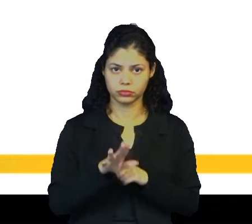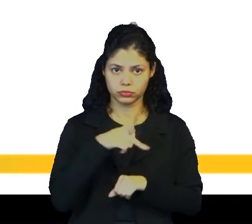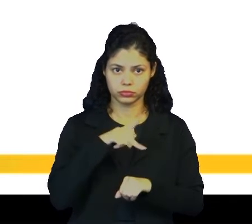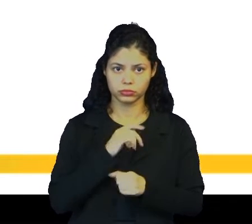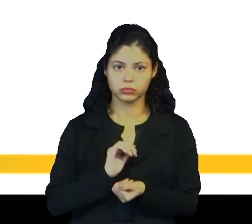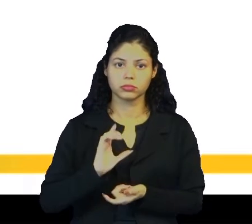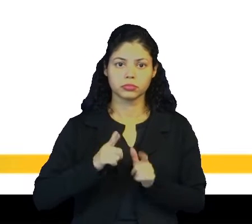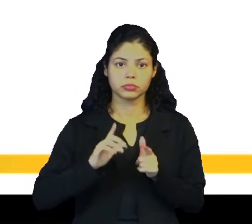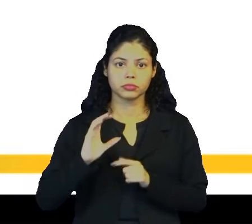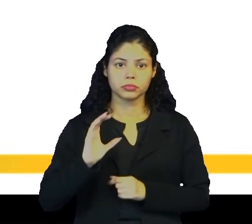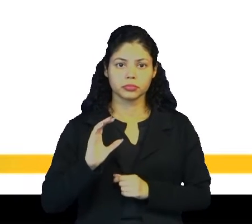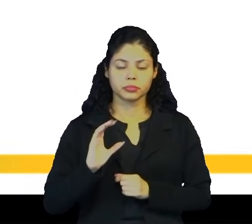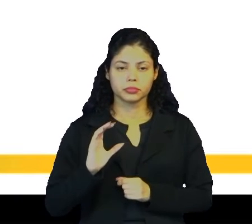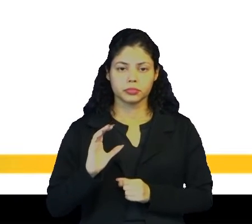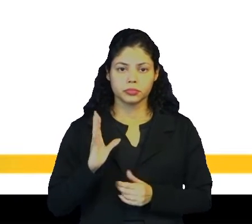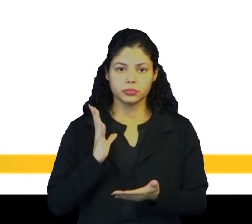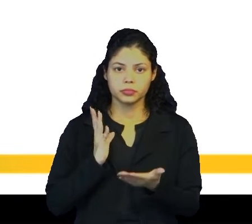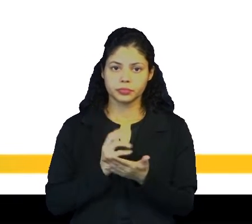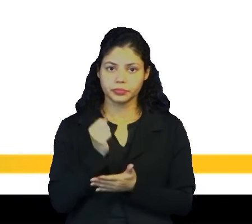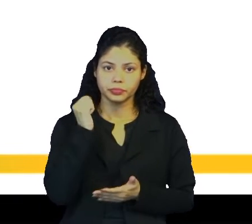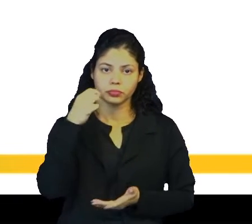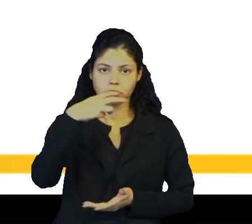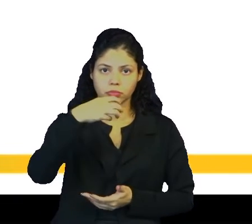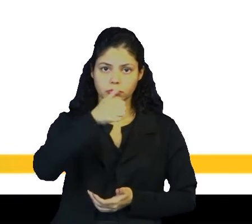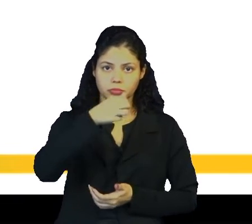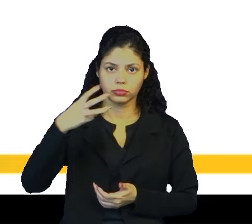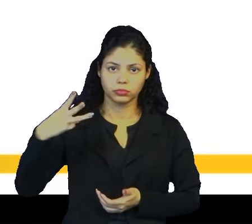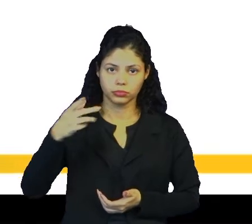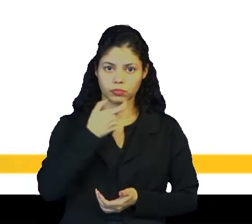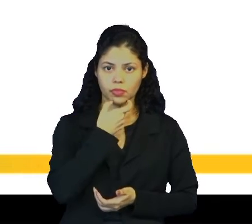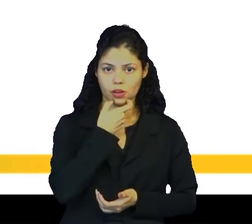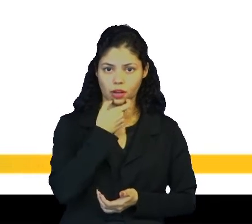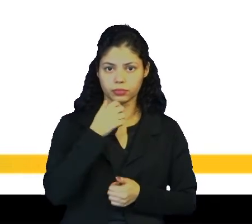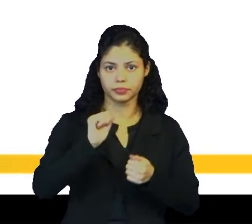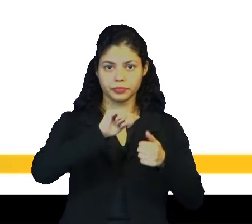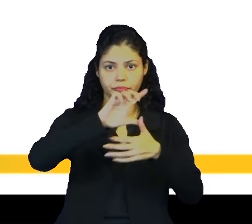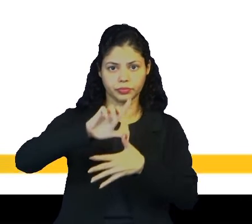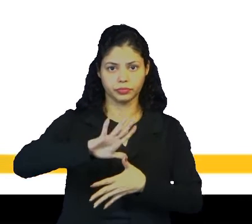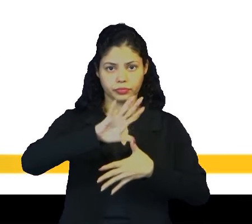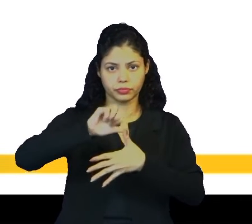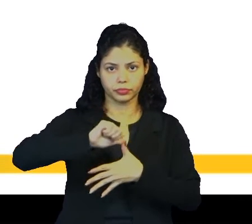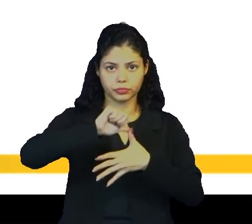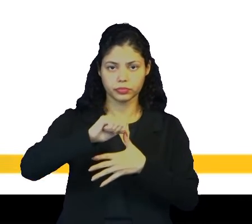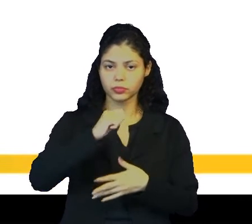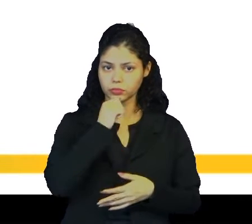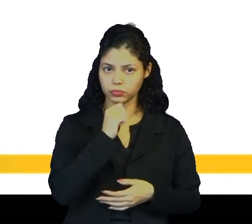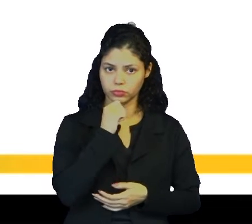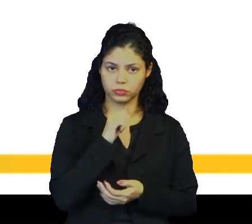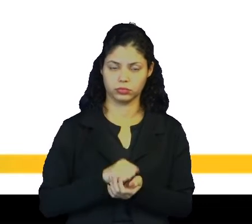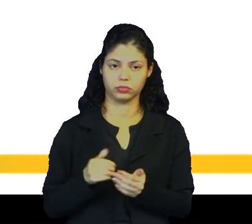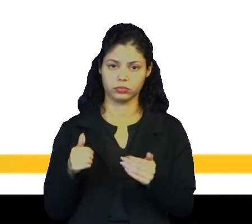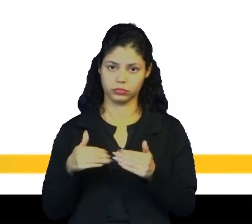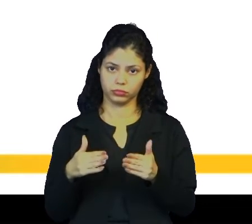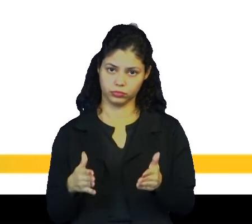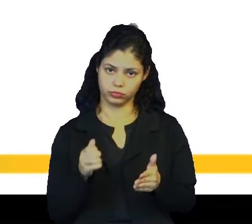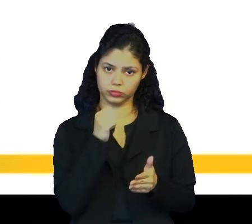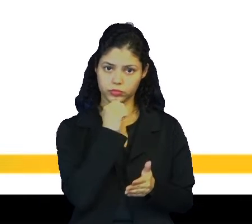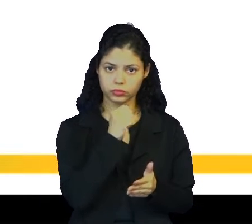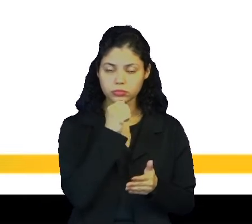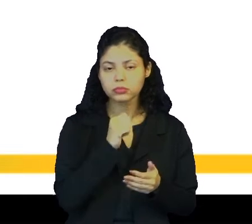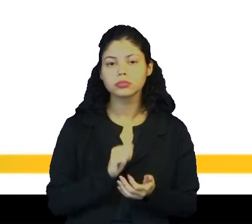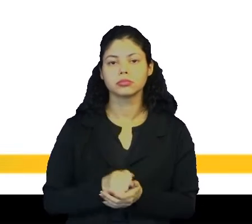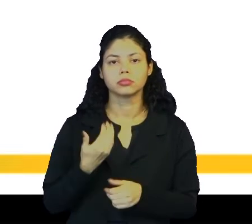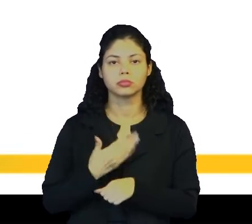país. Letra C. A independência das 13 colônias inglesas da América do Norte e a abertura dos portos ingleses aos